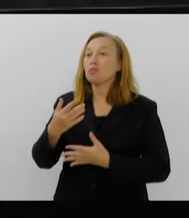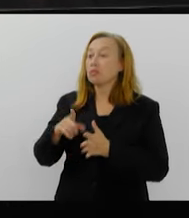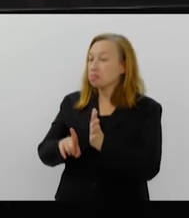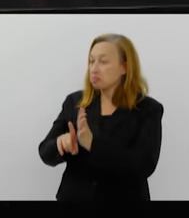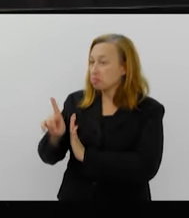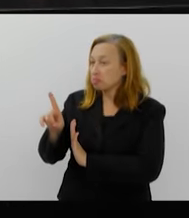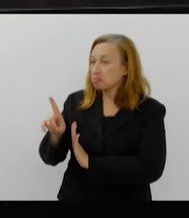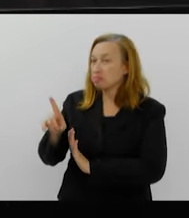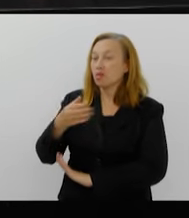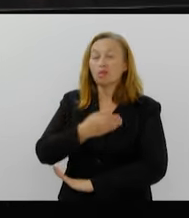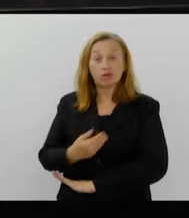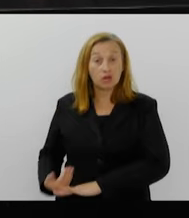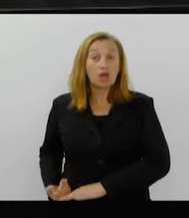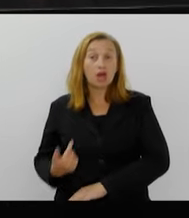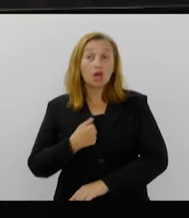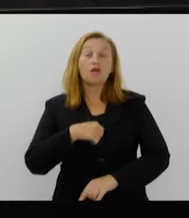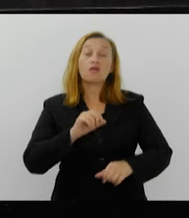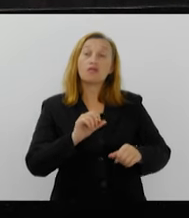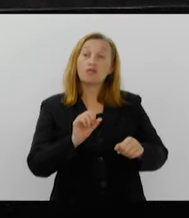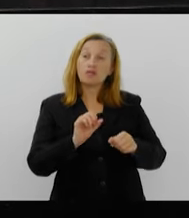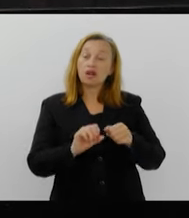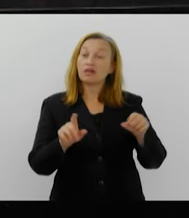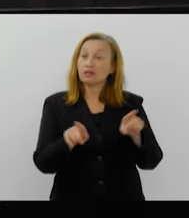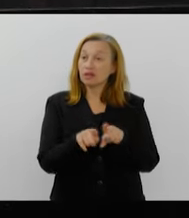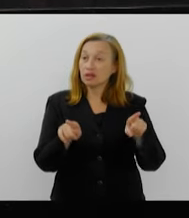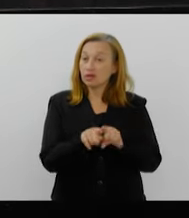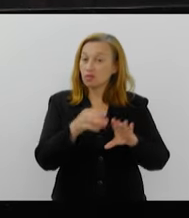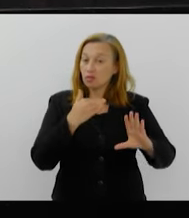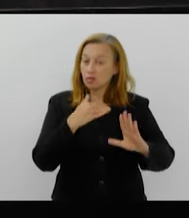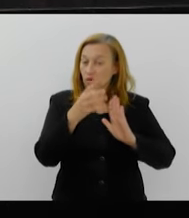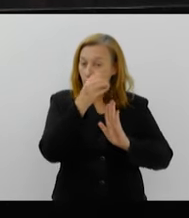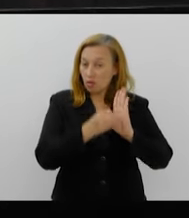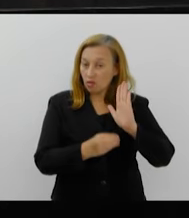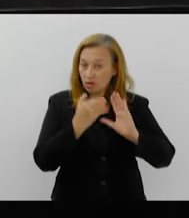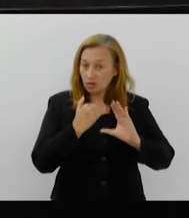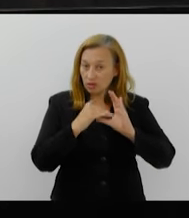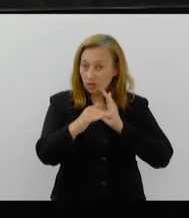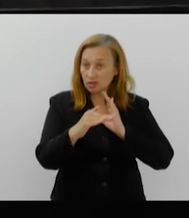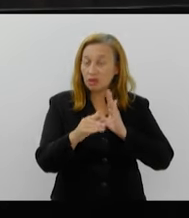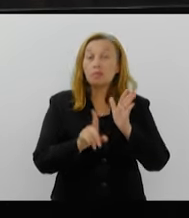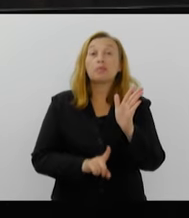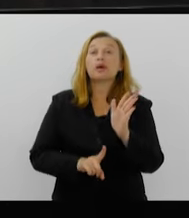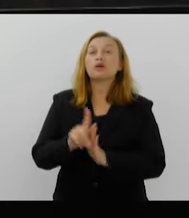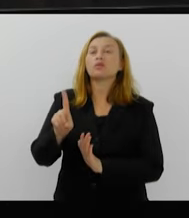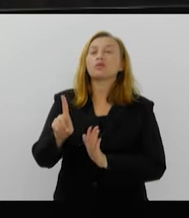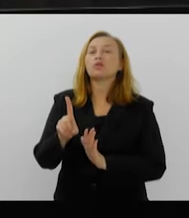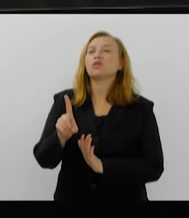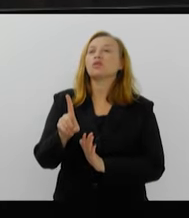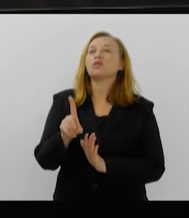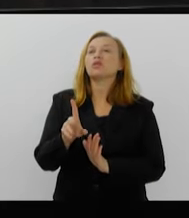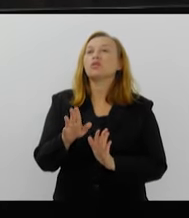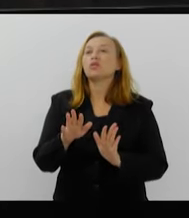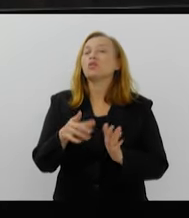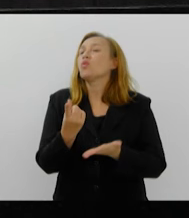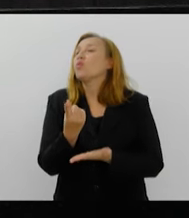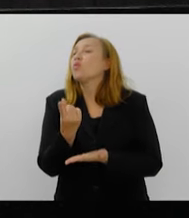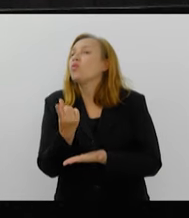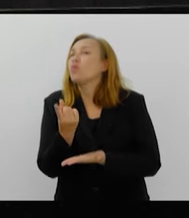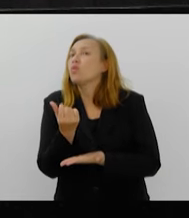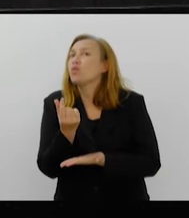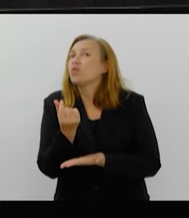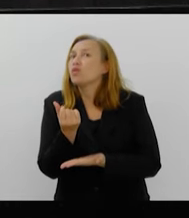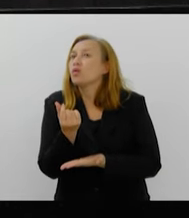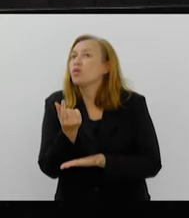farei também, via o nosso mandato por ofício, perguntando de que maneira o valor foi